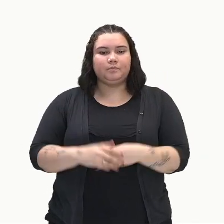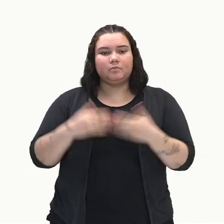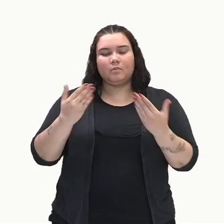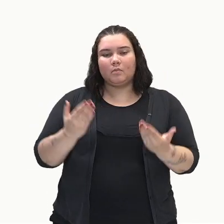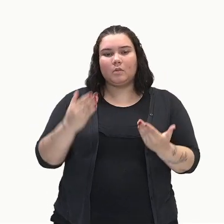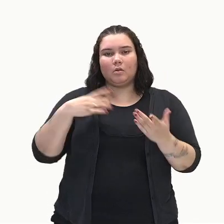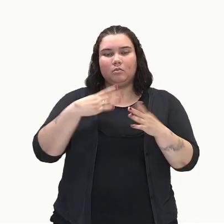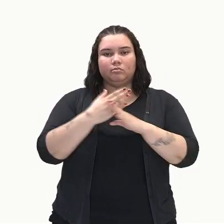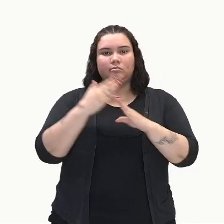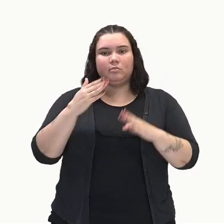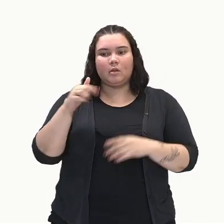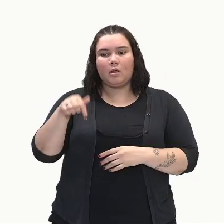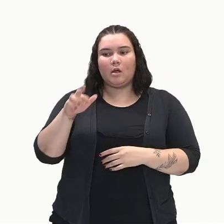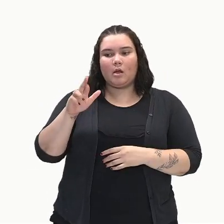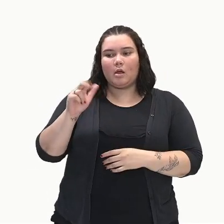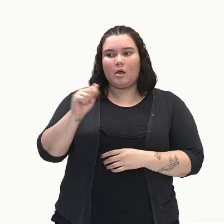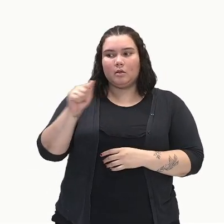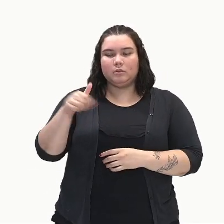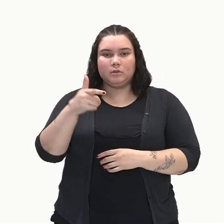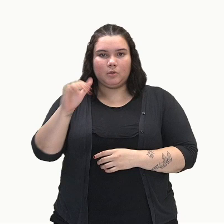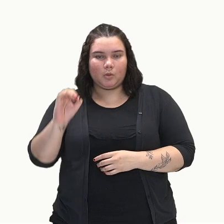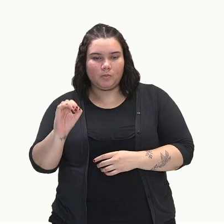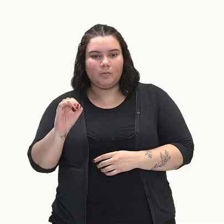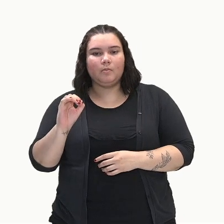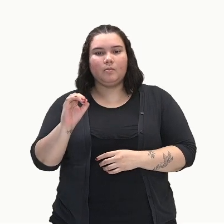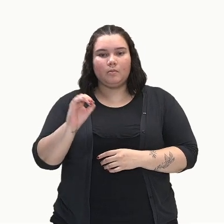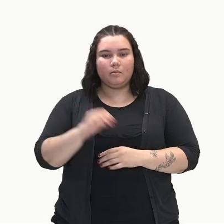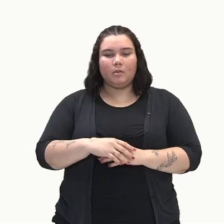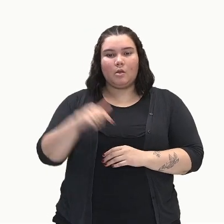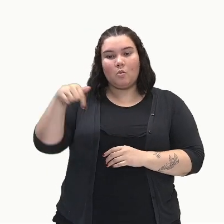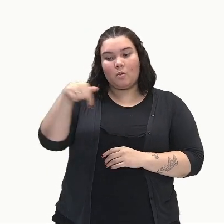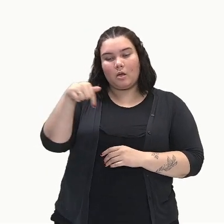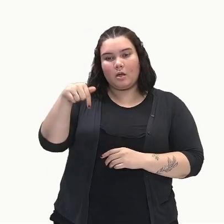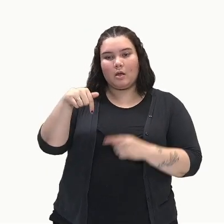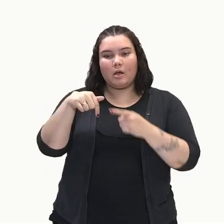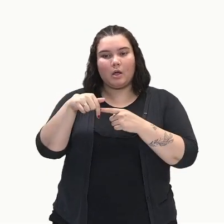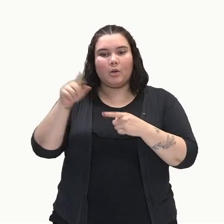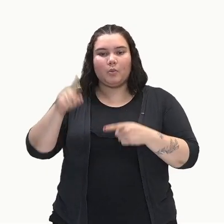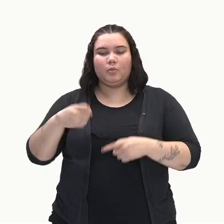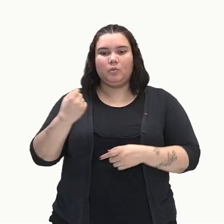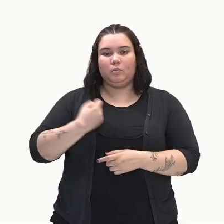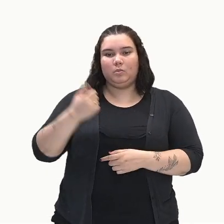minha razão, né? Razão aqui nesse caso é igual a